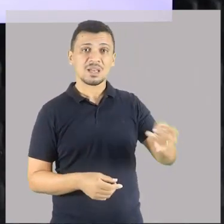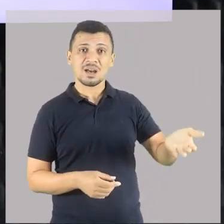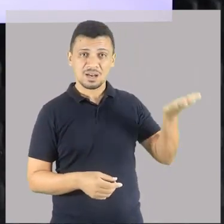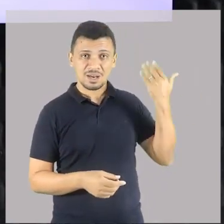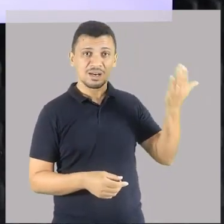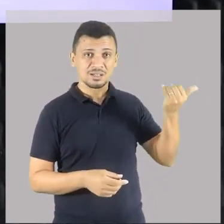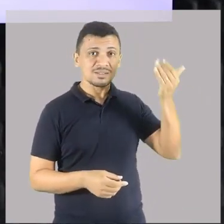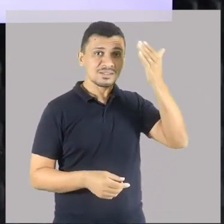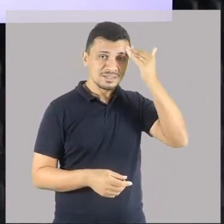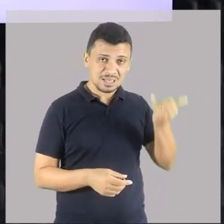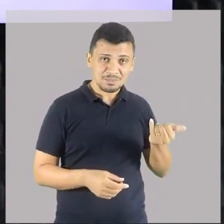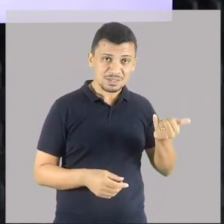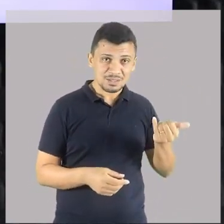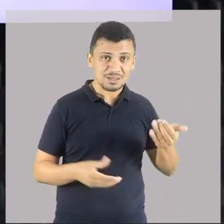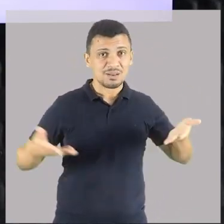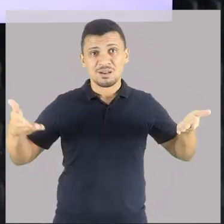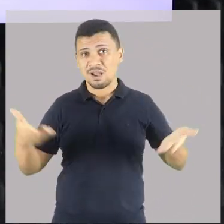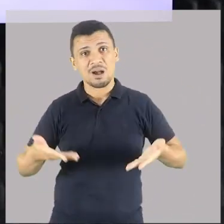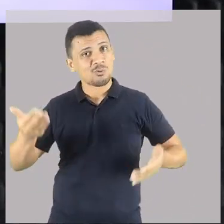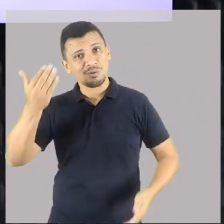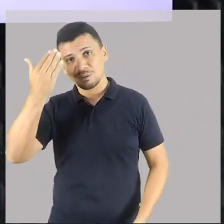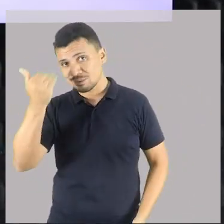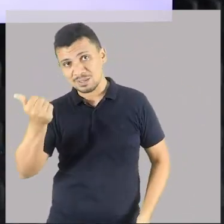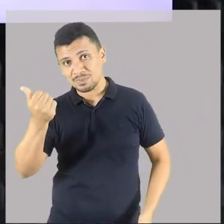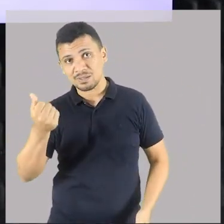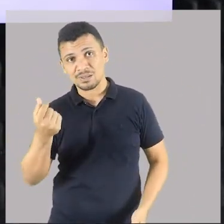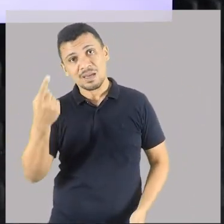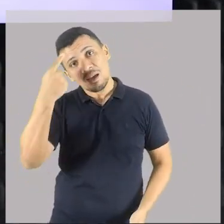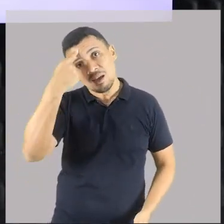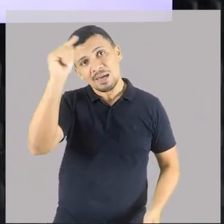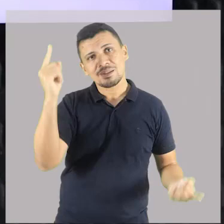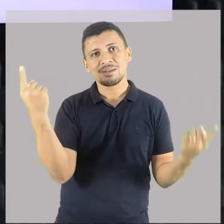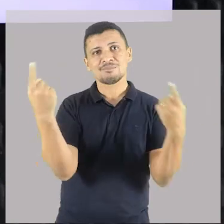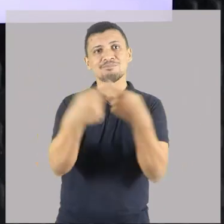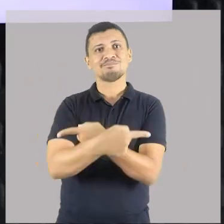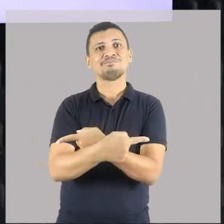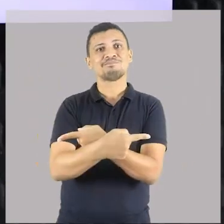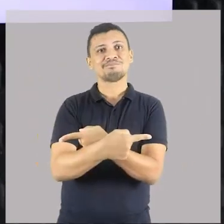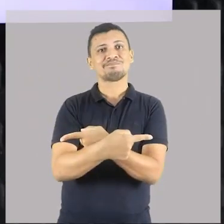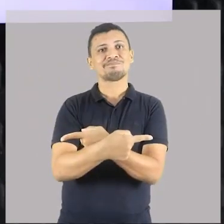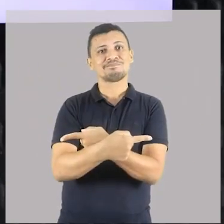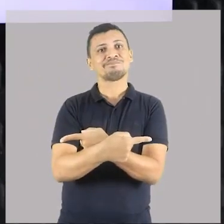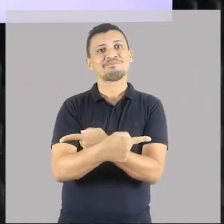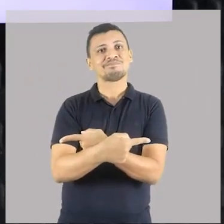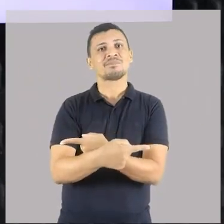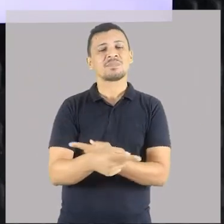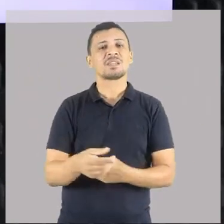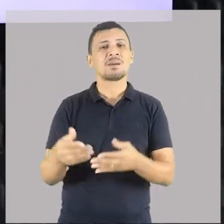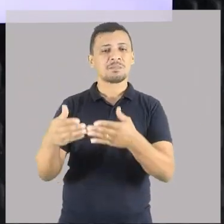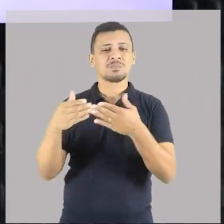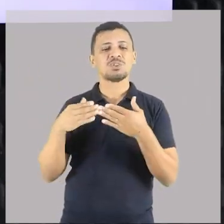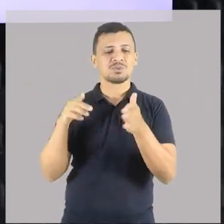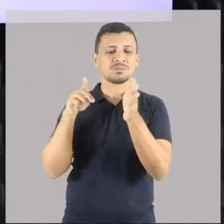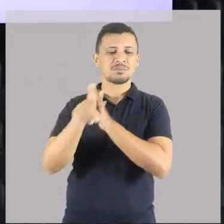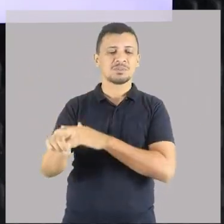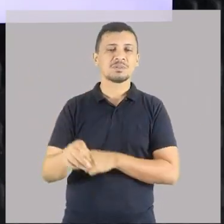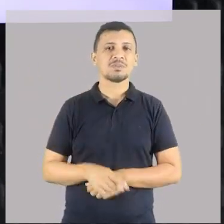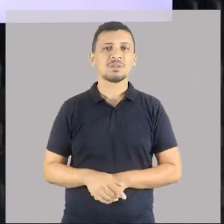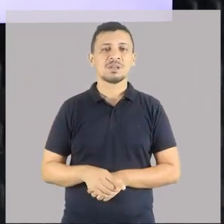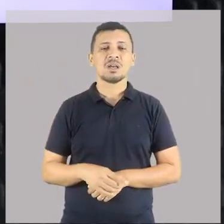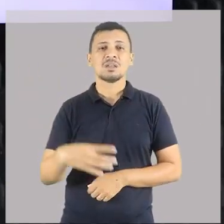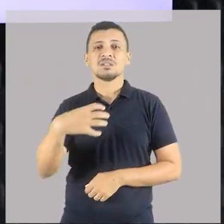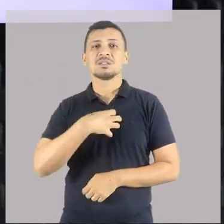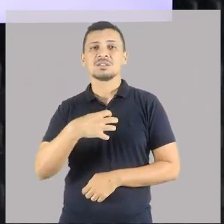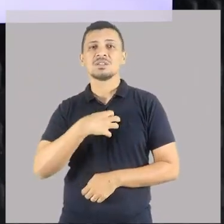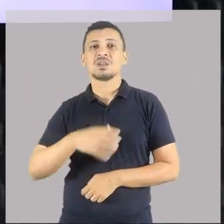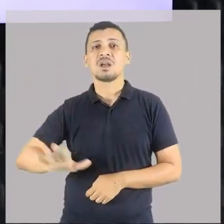agora ele não sabe mais, eu tenho ideias que são contrastantes, certo? E é exatamente isso que ele está pedindo. É o valor